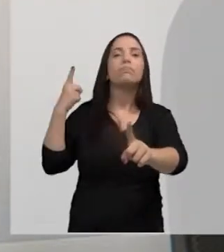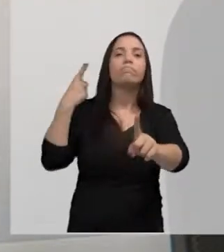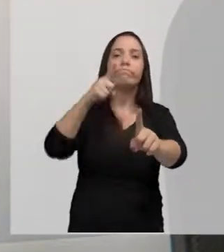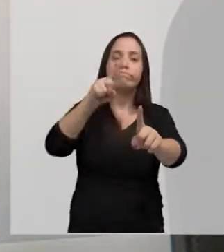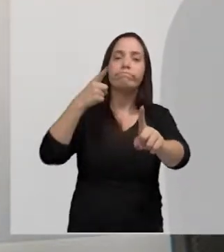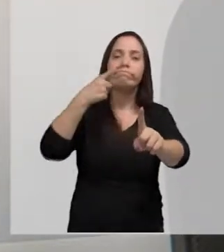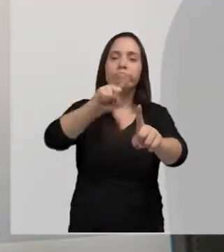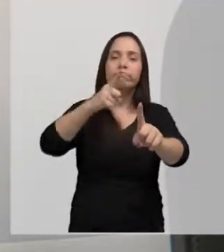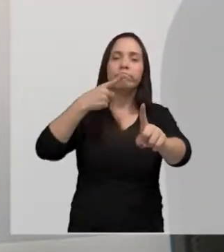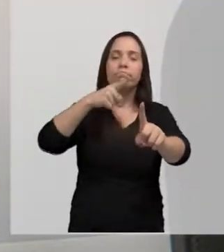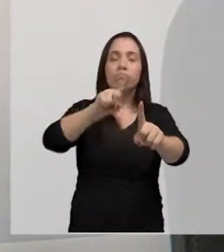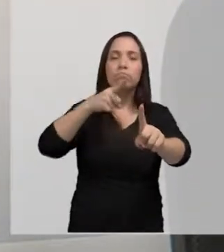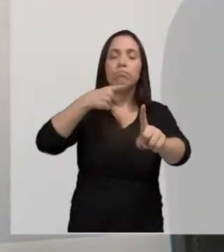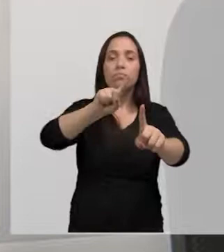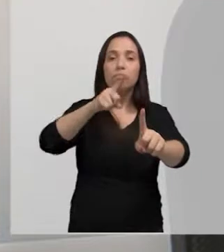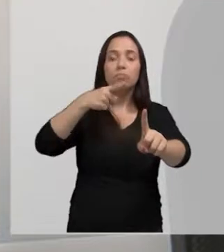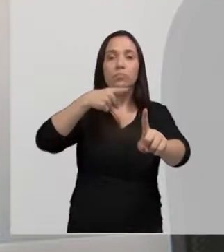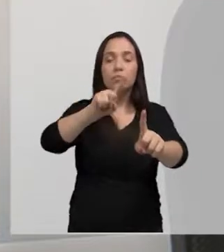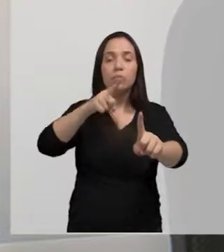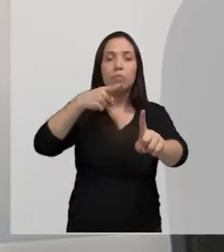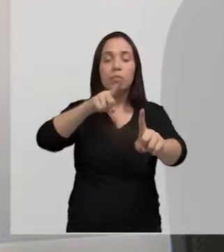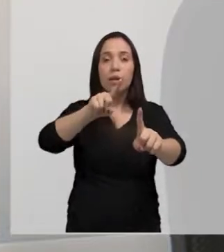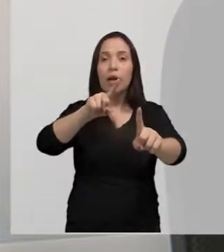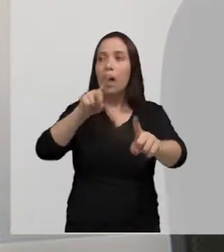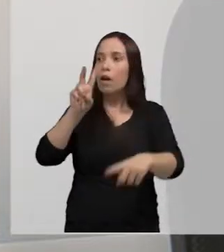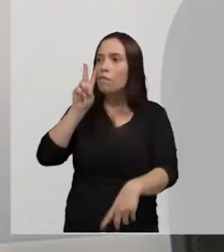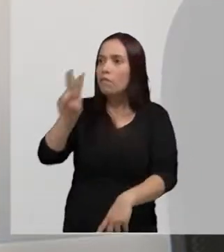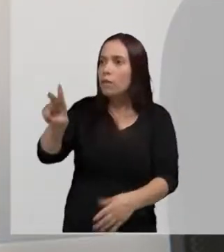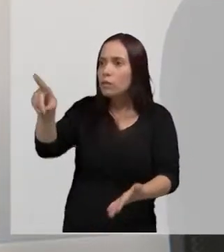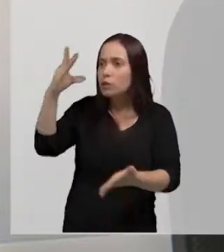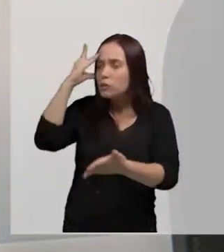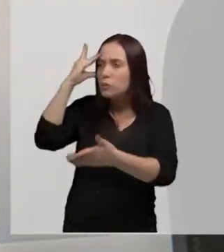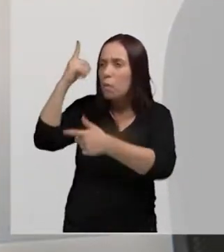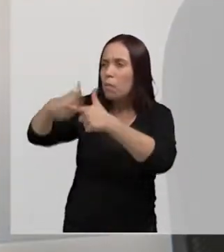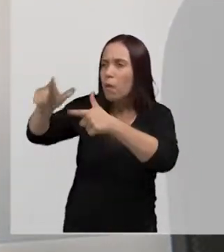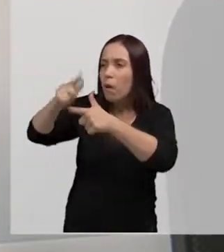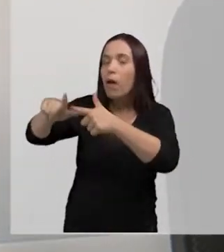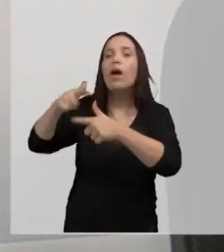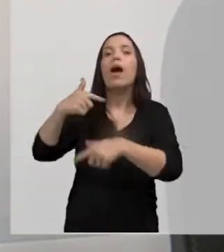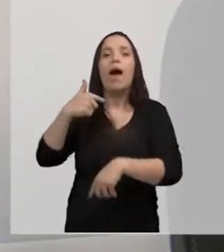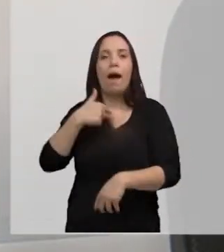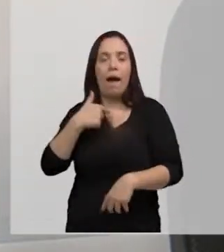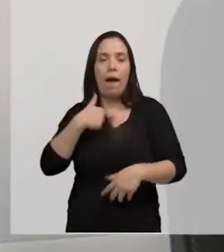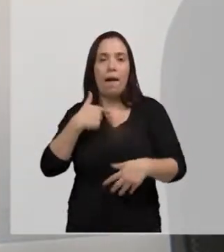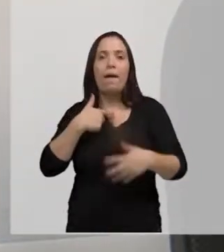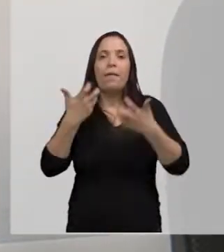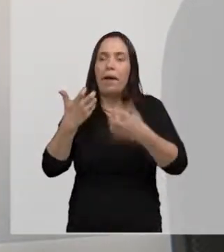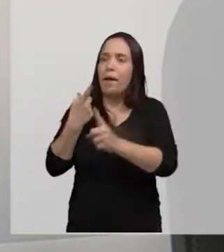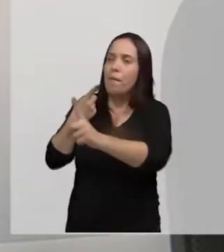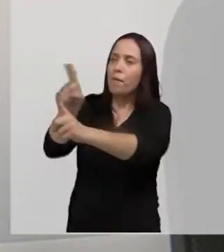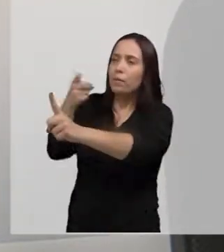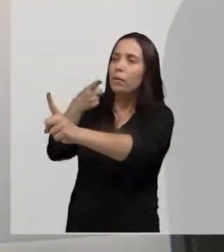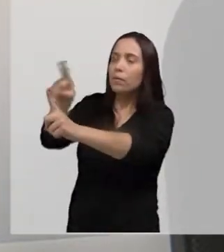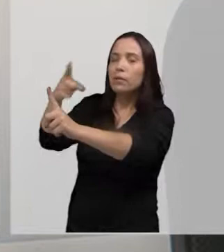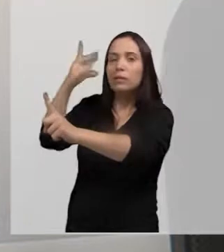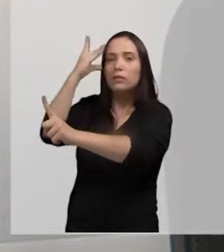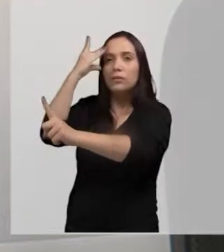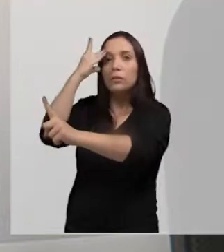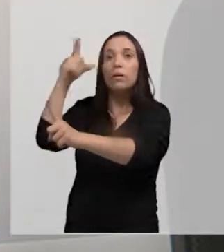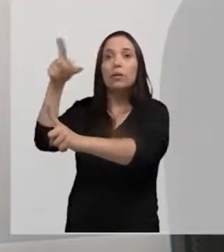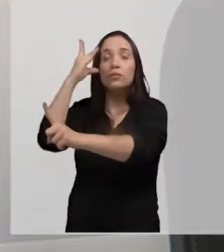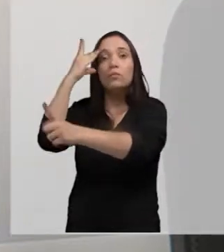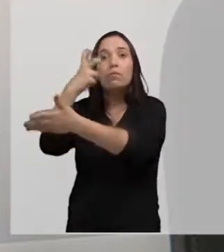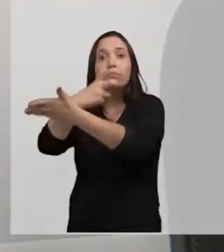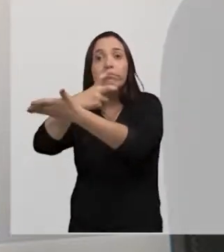certo? Depois, quando nota a desestabilização de Dilma Rousseff, ele mesmo começa a trabalhar contra a mesma.